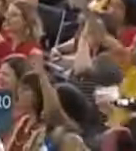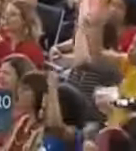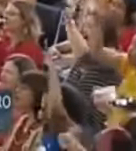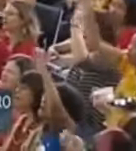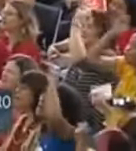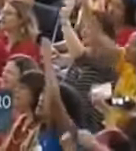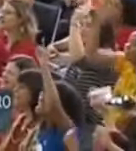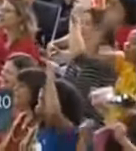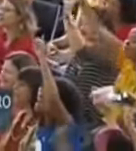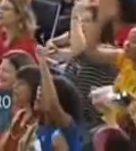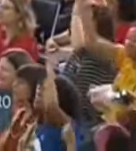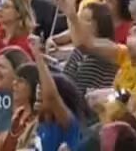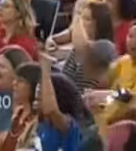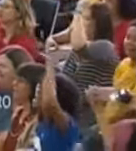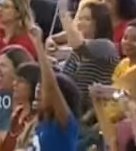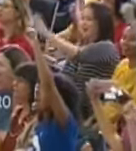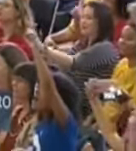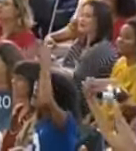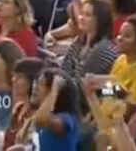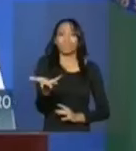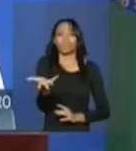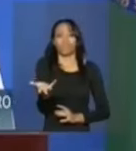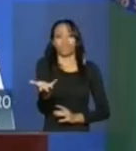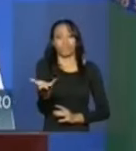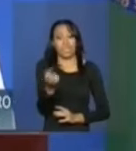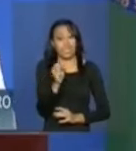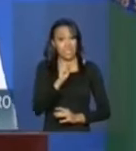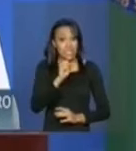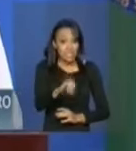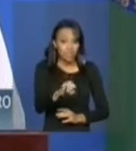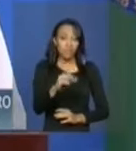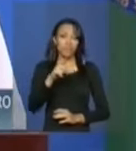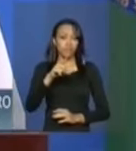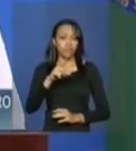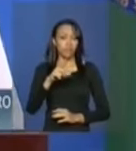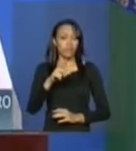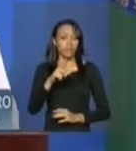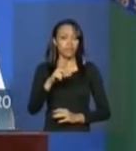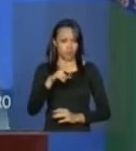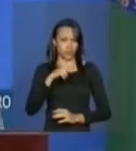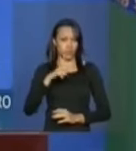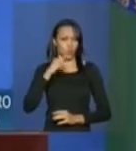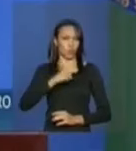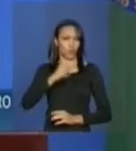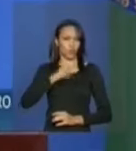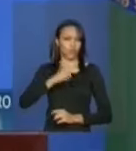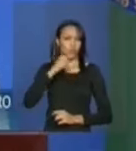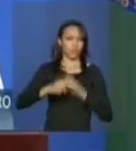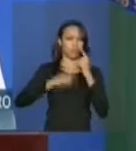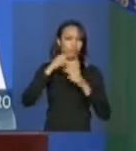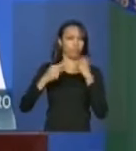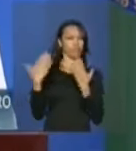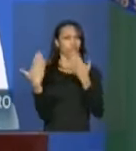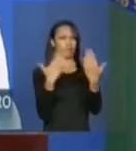que recomenda a abertura do processo de destituição da presidente. Se ainda havia alguma dúvida sobre o